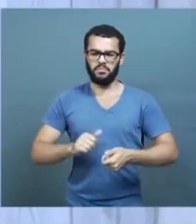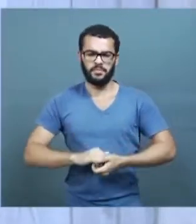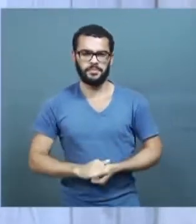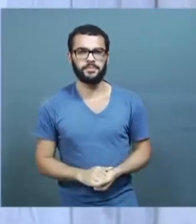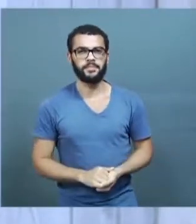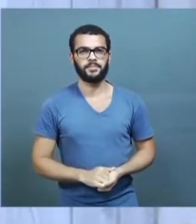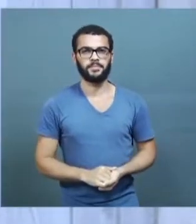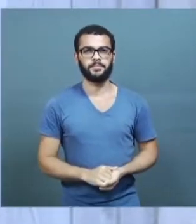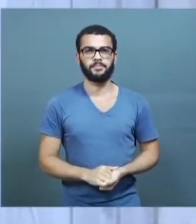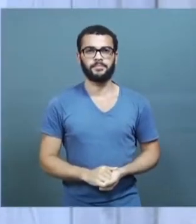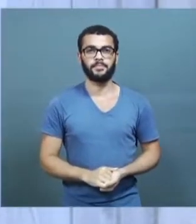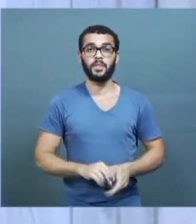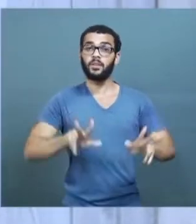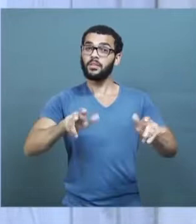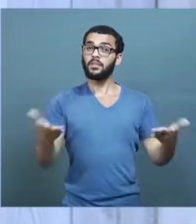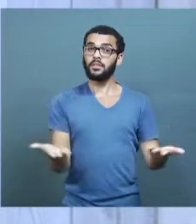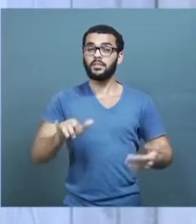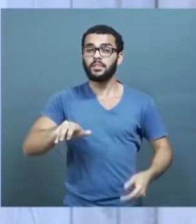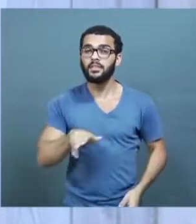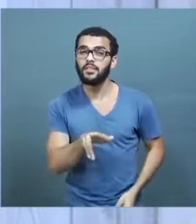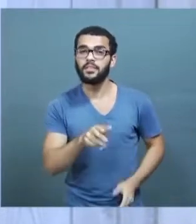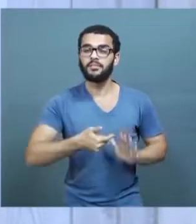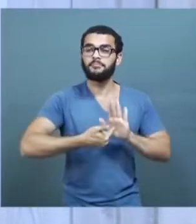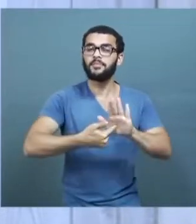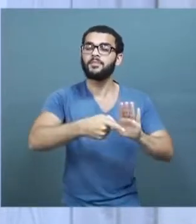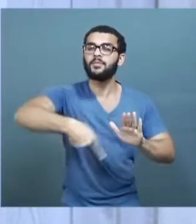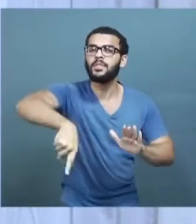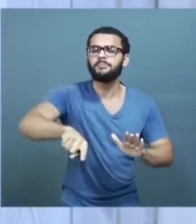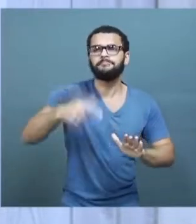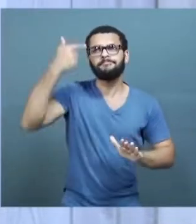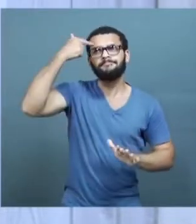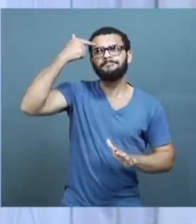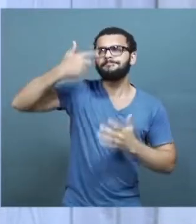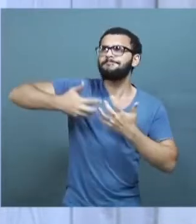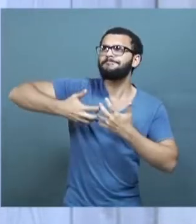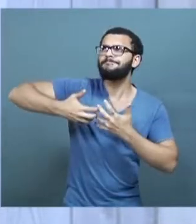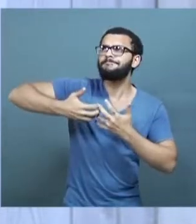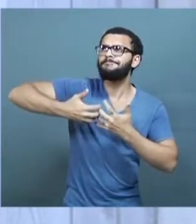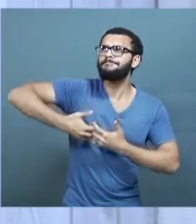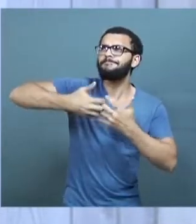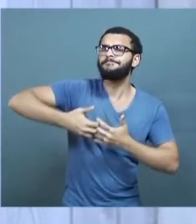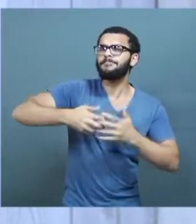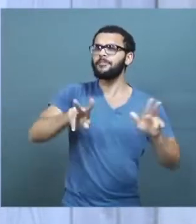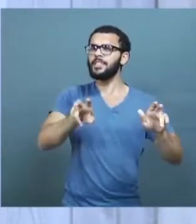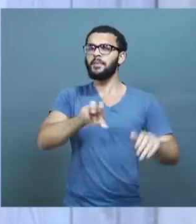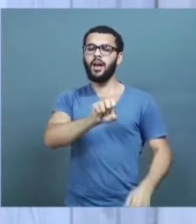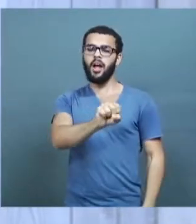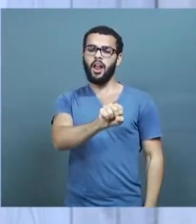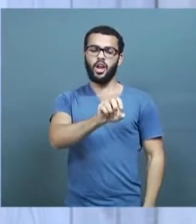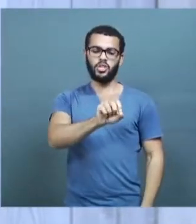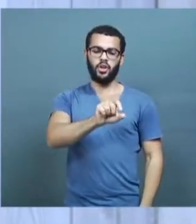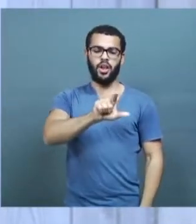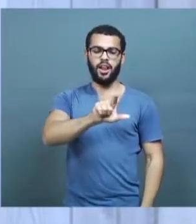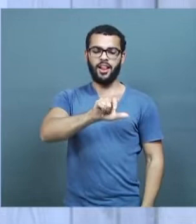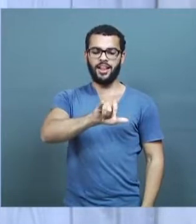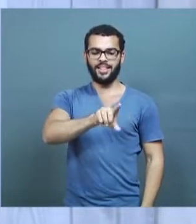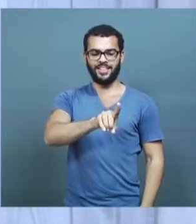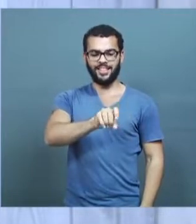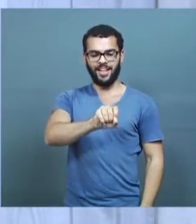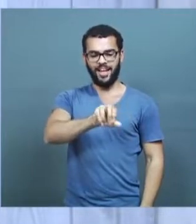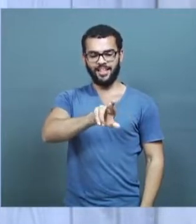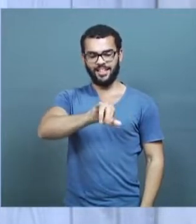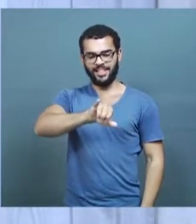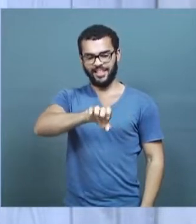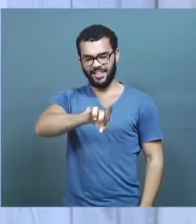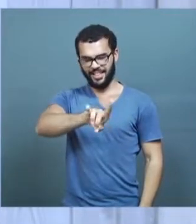de hoje vai te fazer refletir sobre o significado da palavra solidariedade. Ações solidárias podem mudar